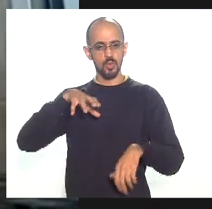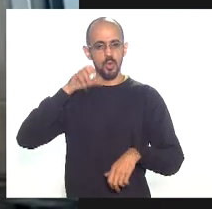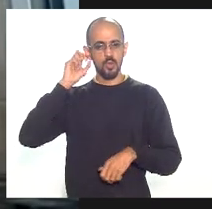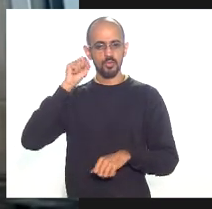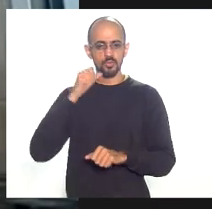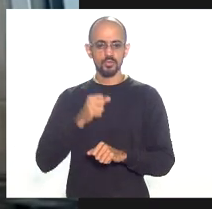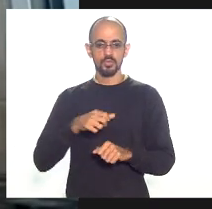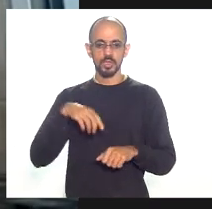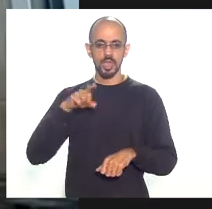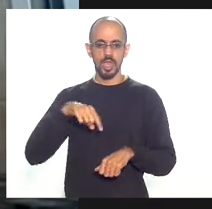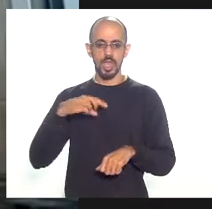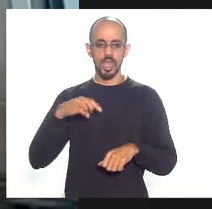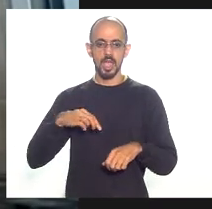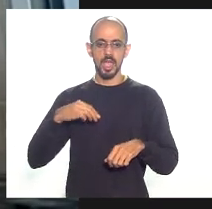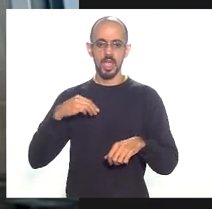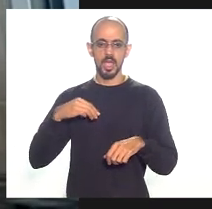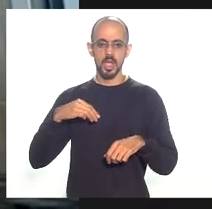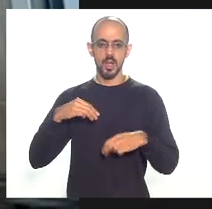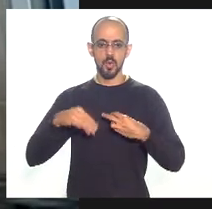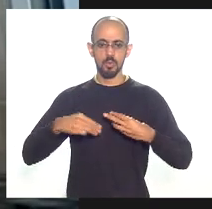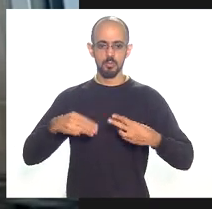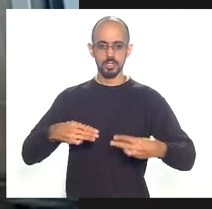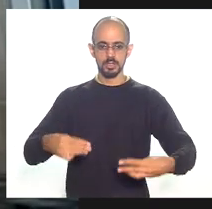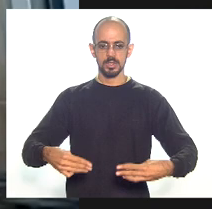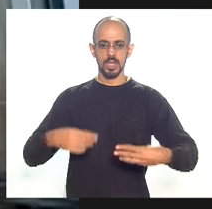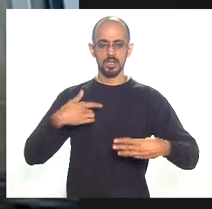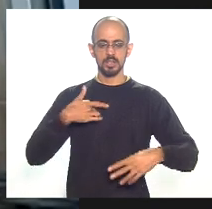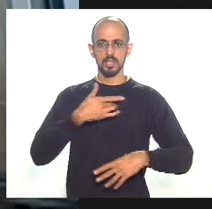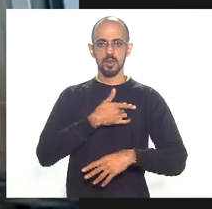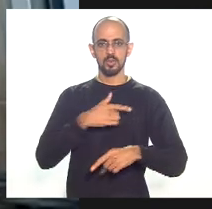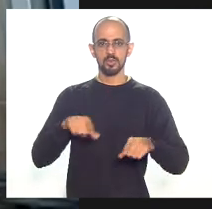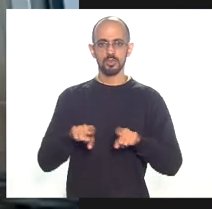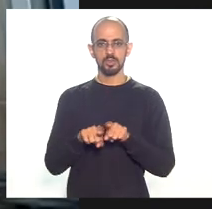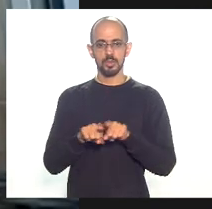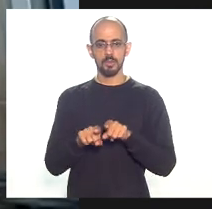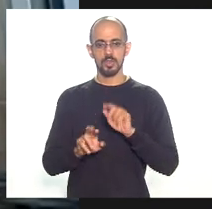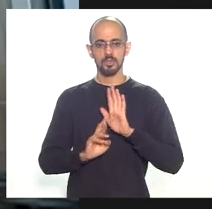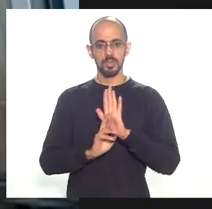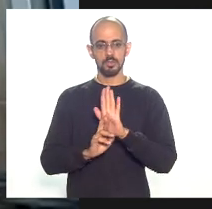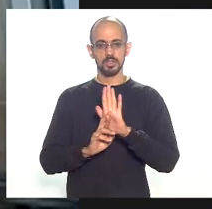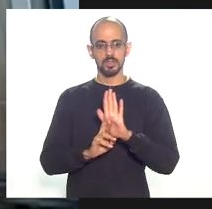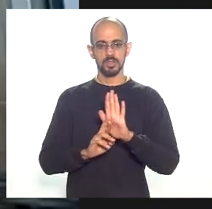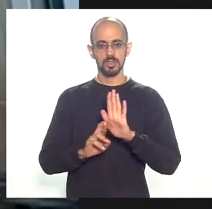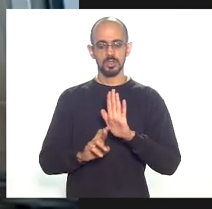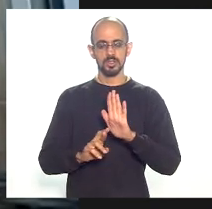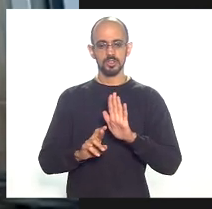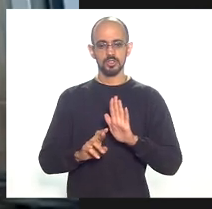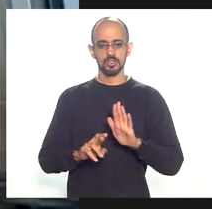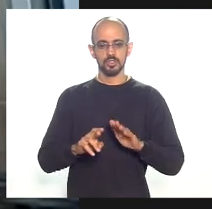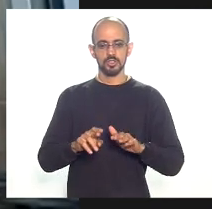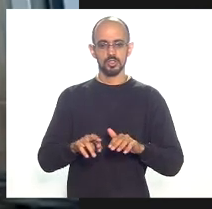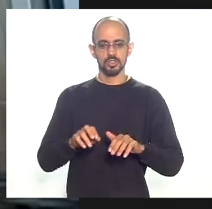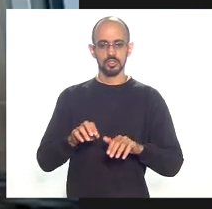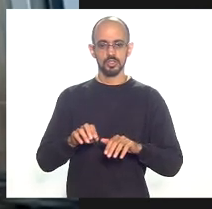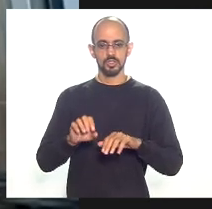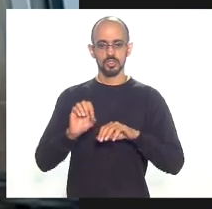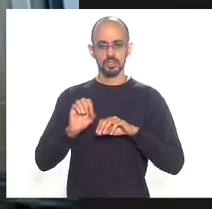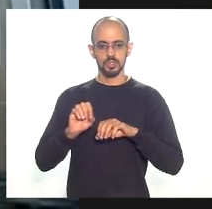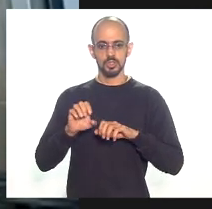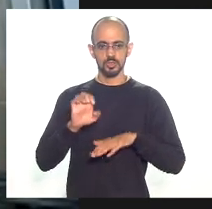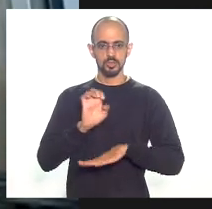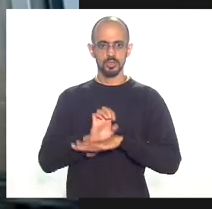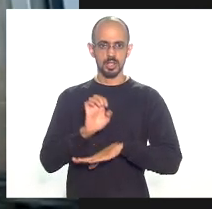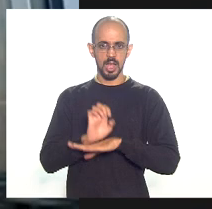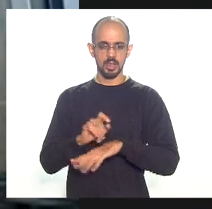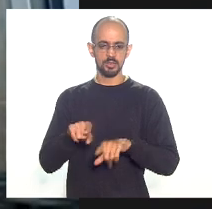entender as palavras do Ministério da Saúde de representantes da Secretaria de Estado de Educação e do município então se depois a vossa excelência